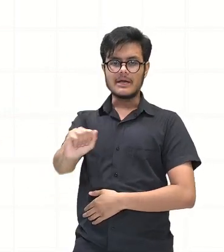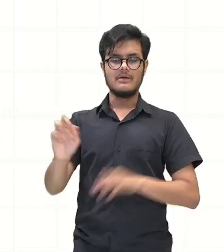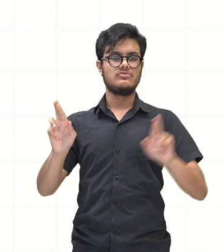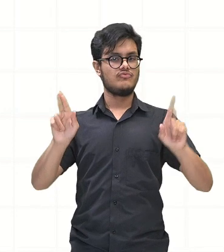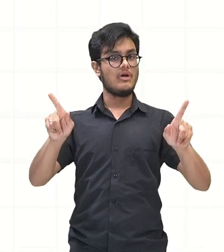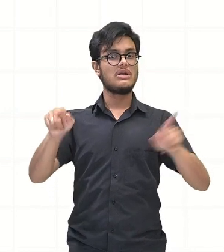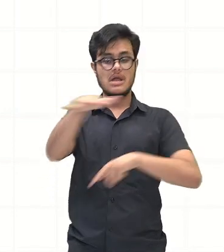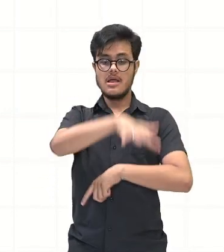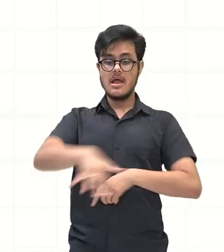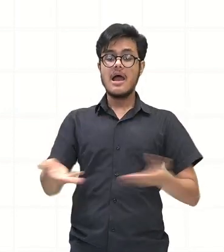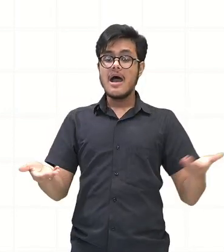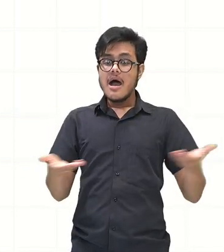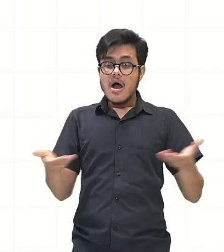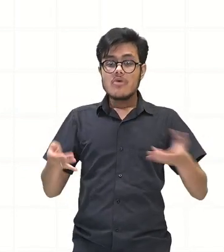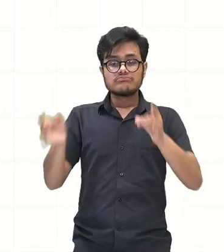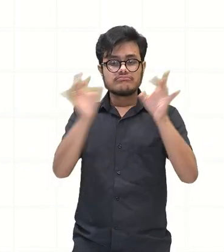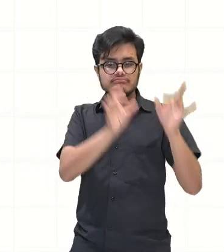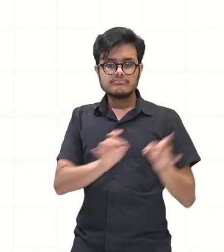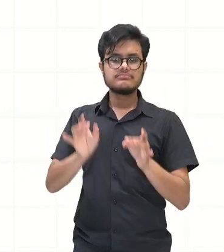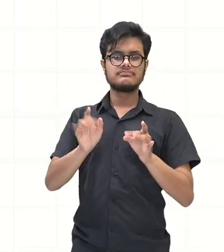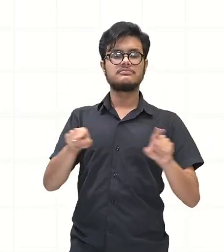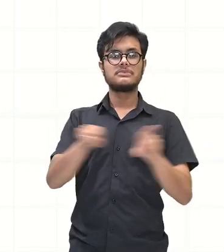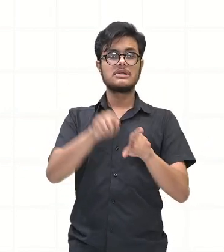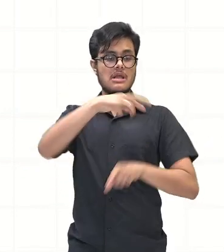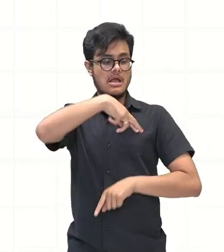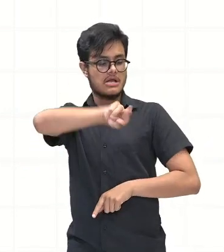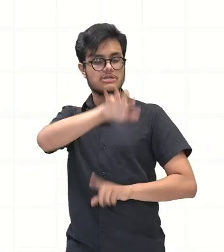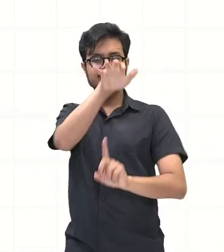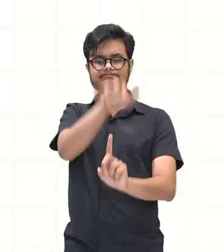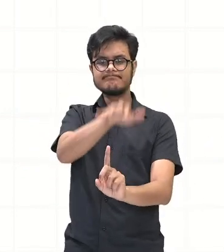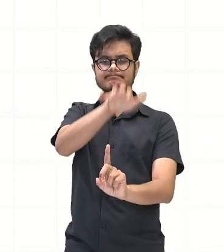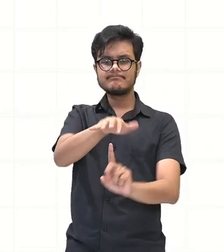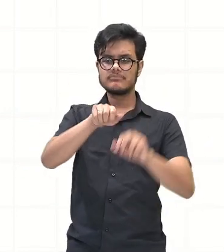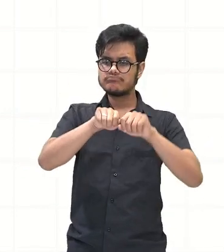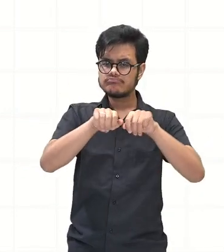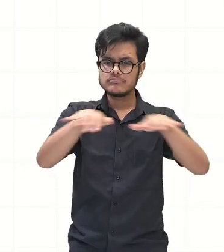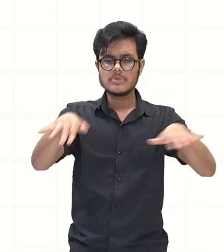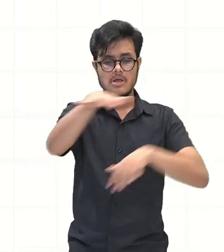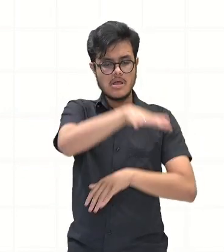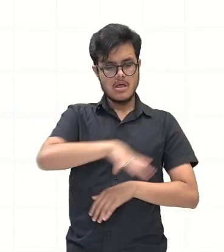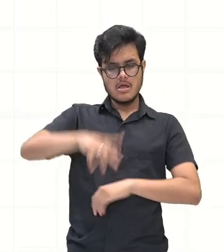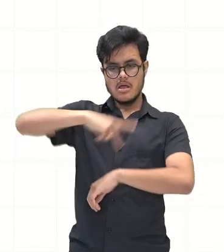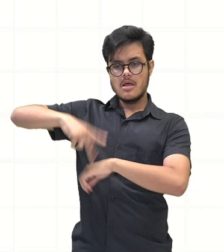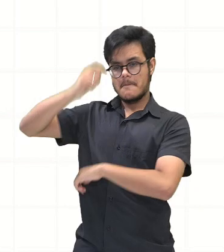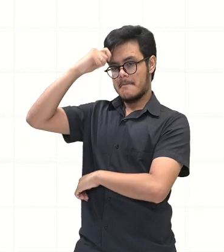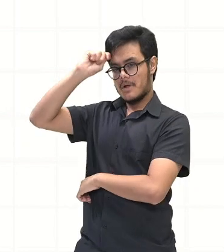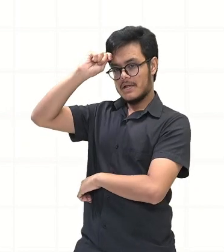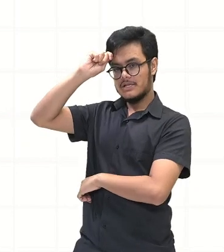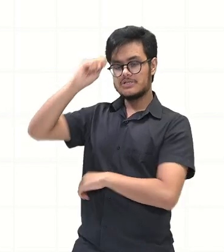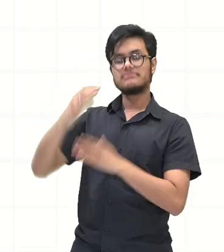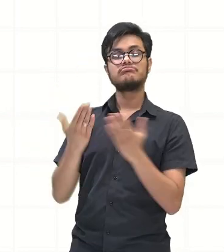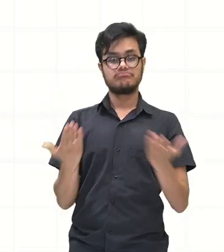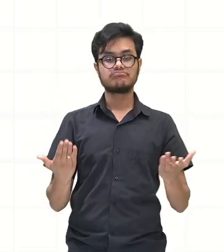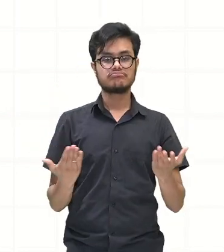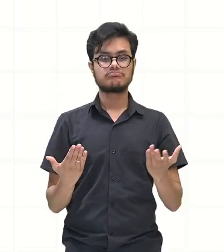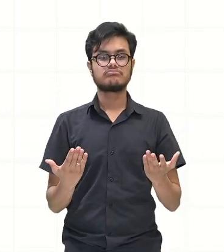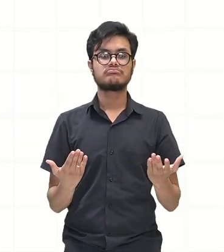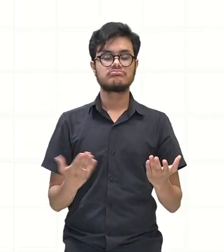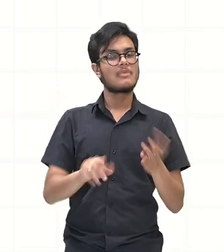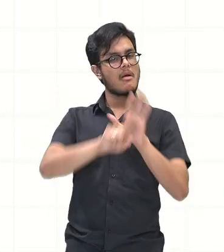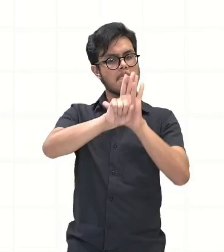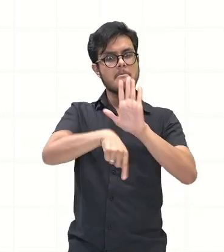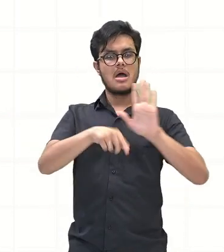nesse momento também vamos observar a islamização, subsaarianos e árabes.